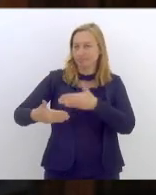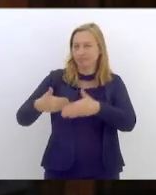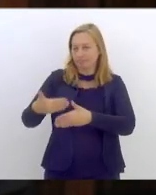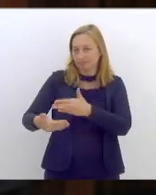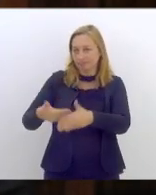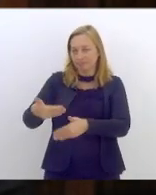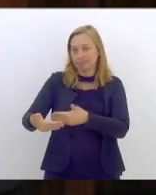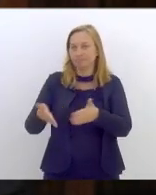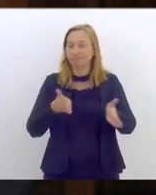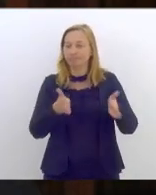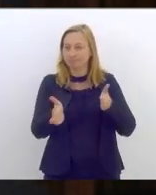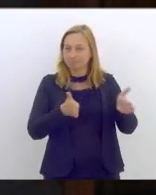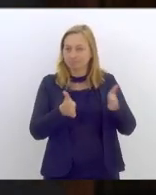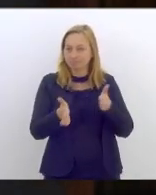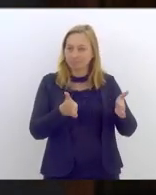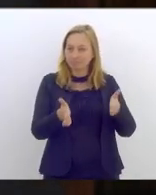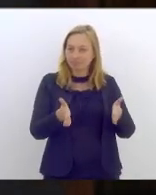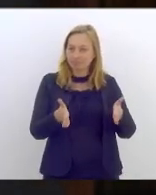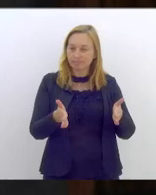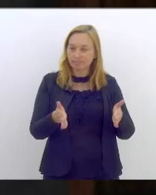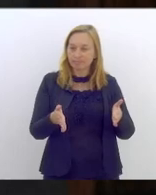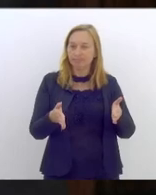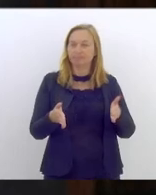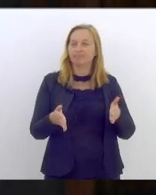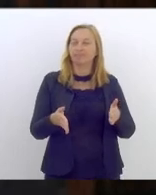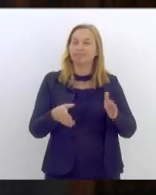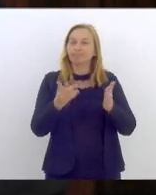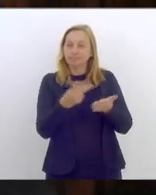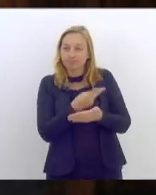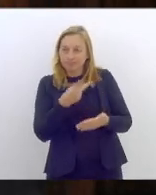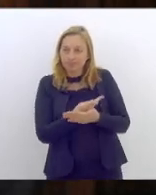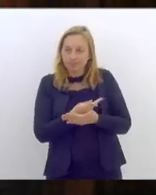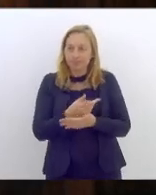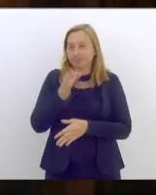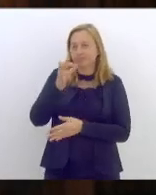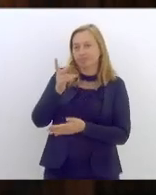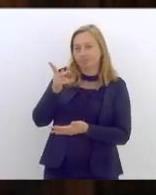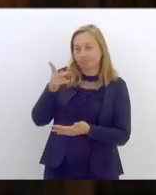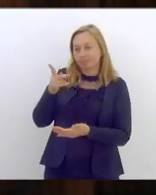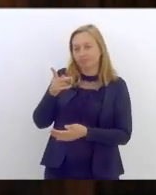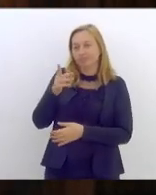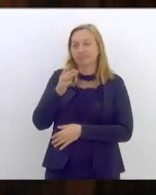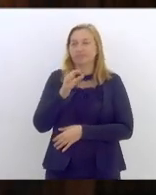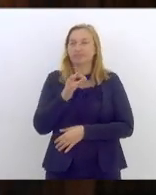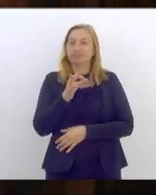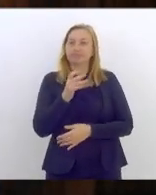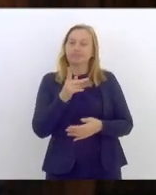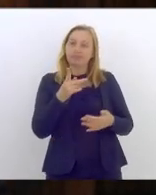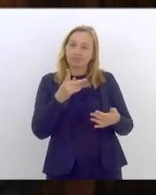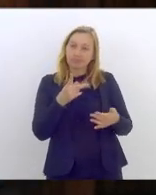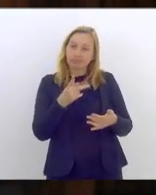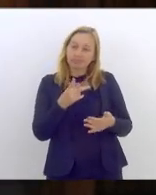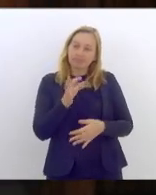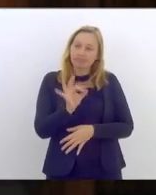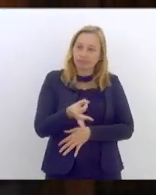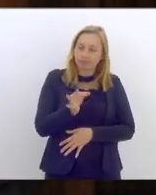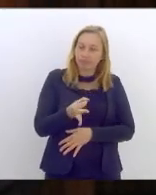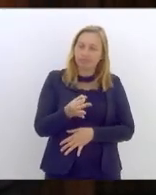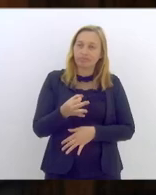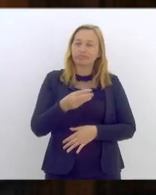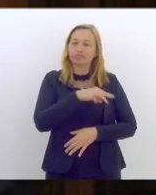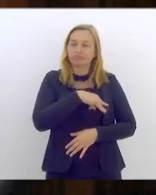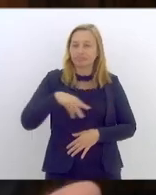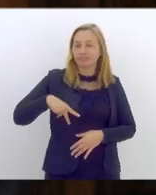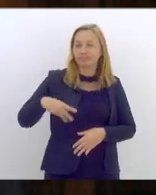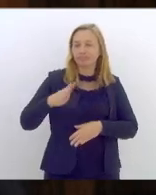período de Muita muitos erros acertos e consolidações então o Ministério Público tá cada vez